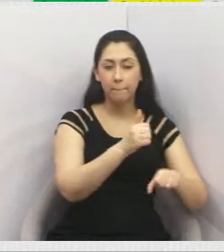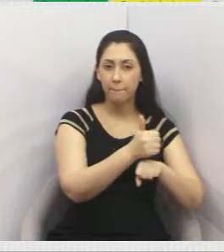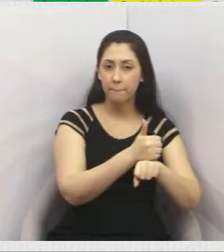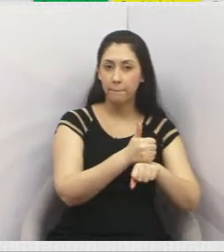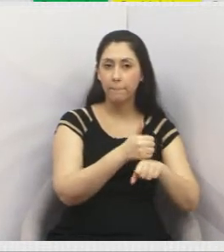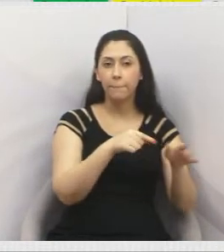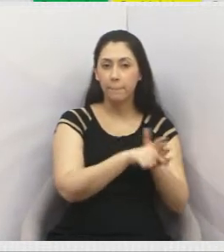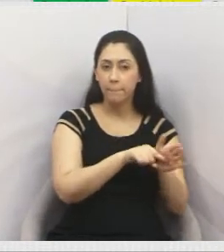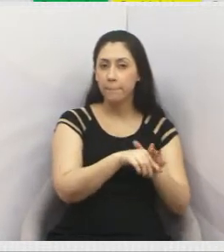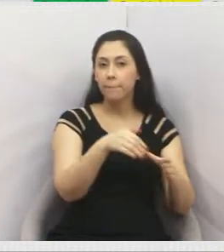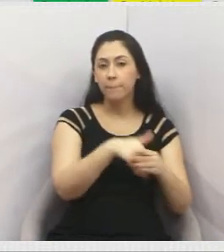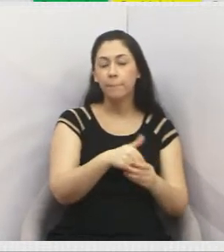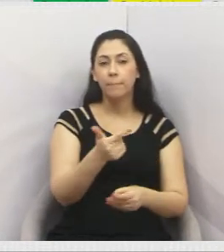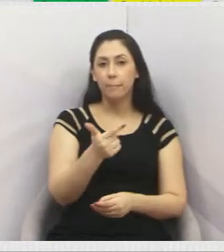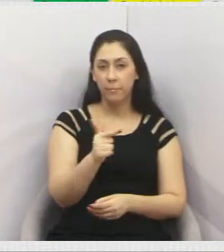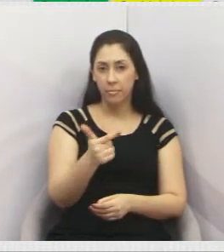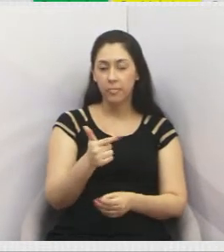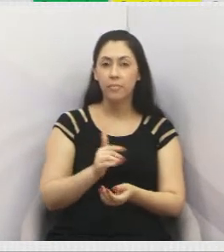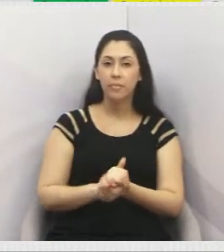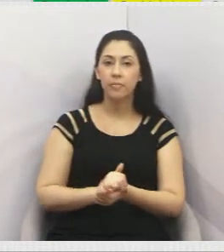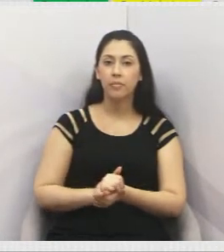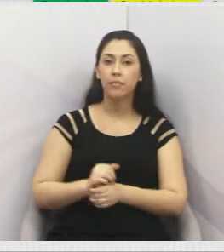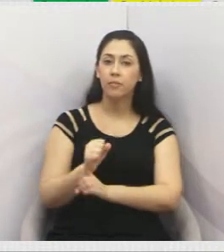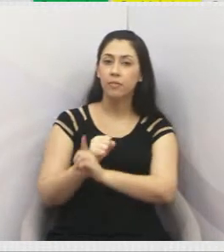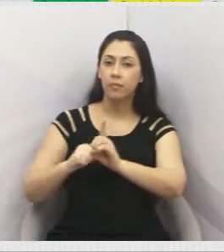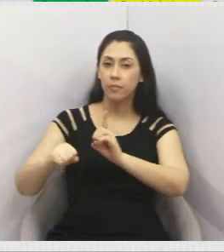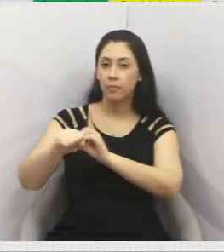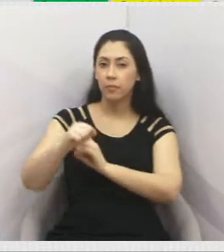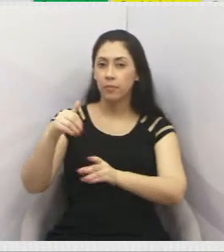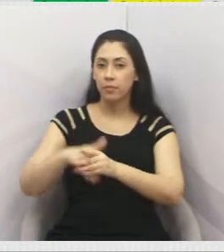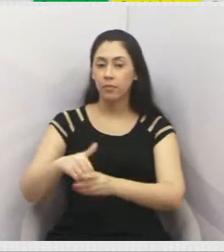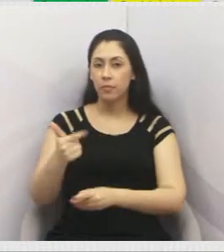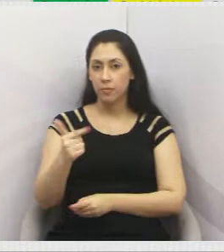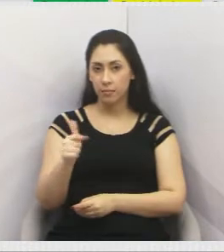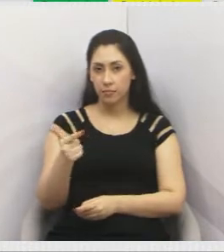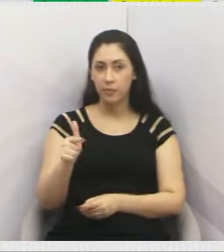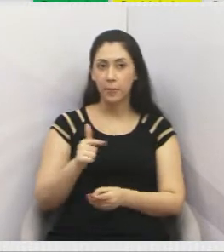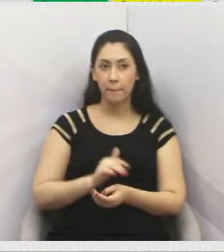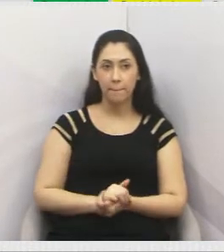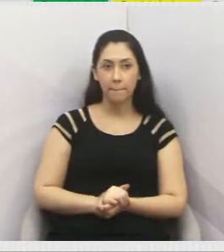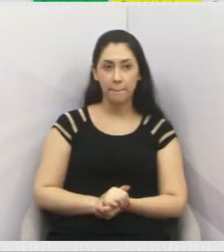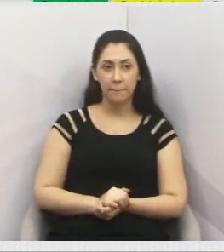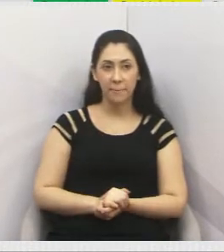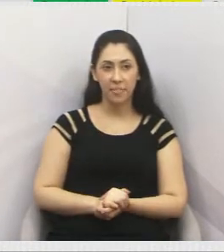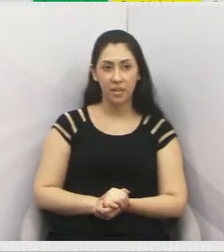de pesquisa em branco, organização da sociedade civil em branco.